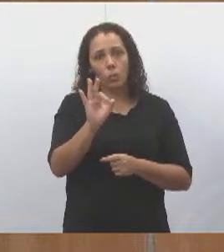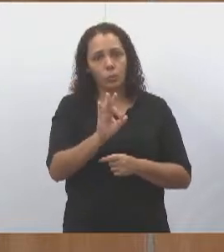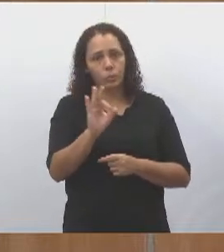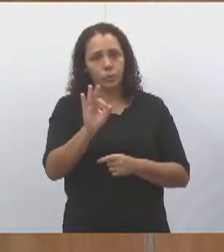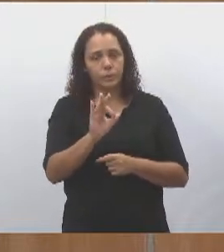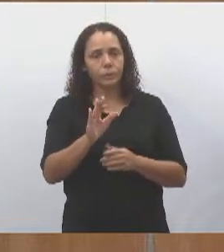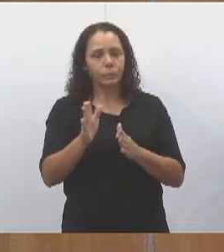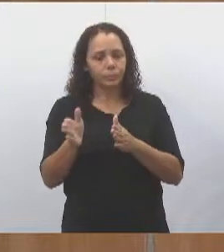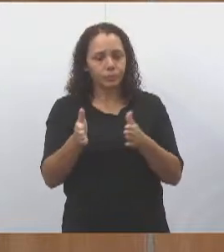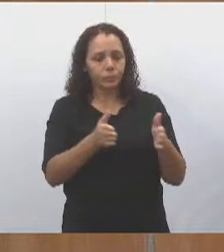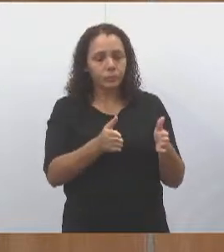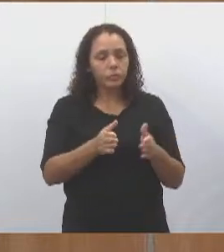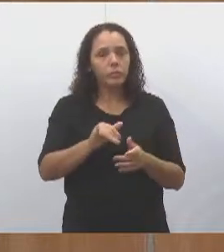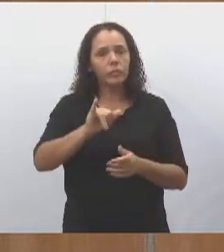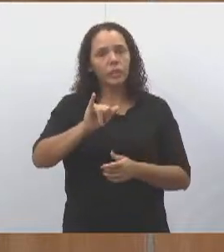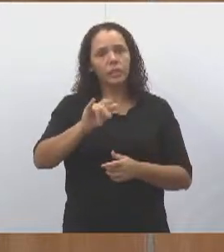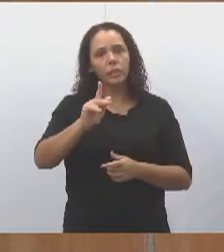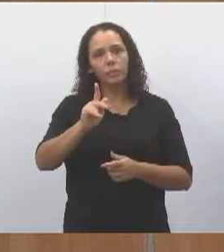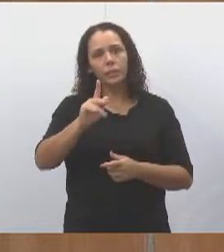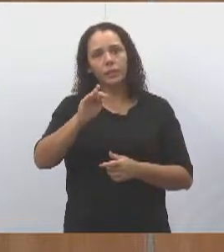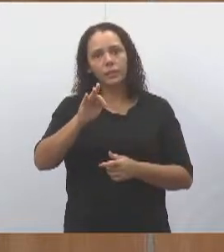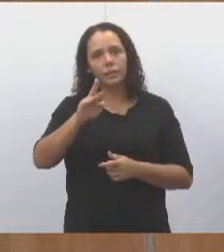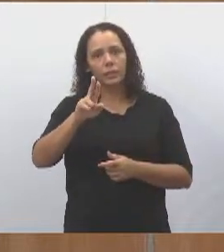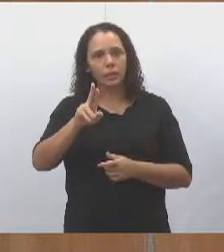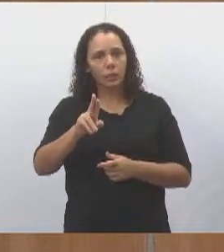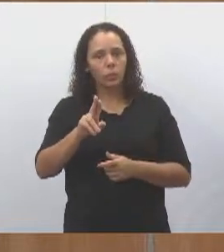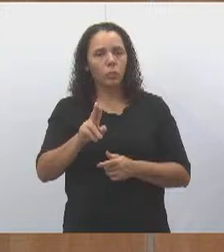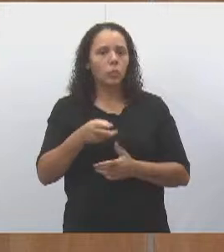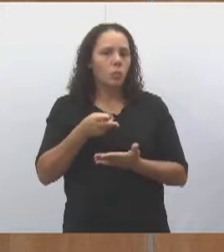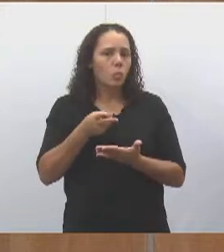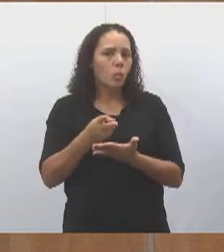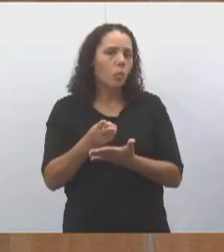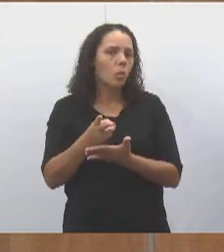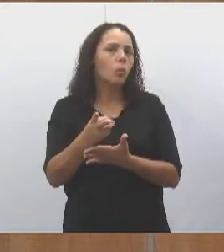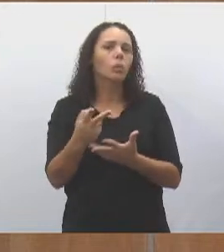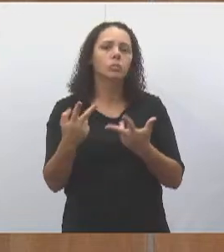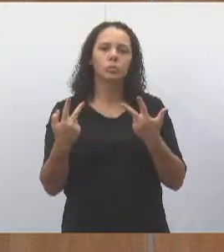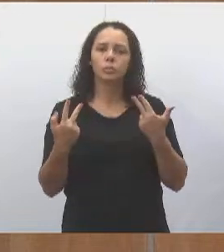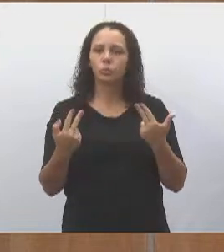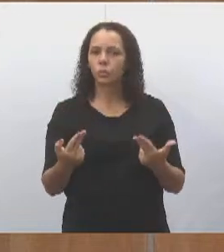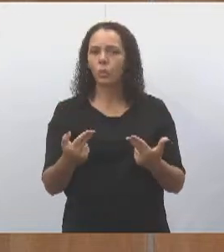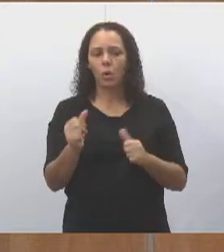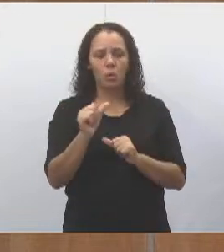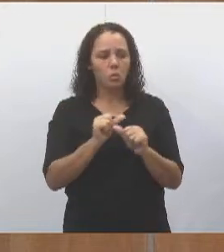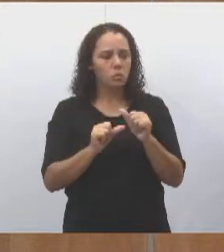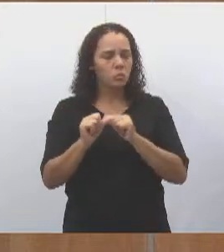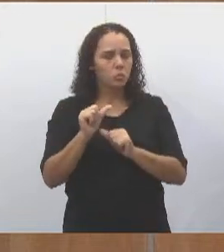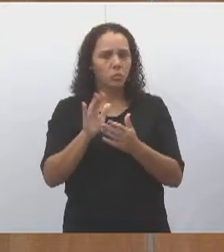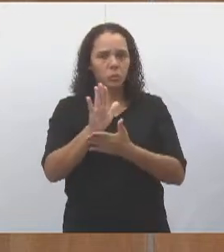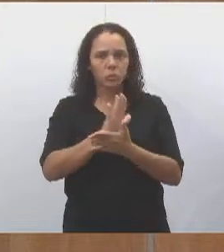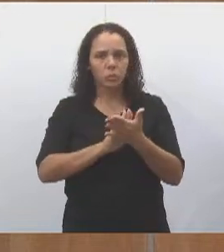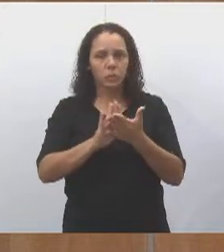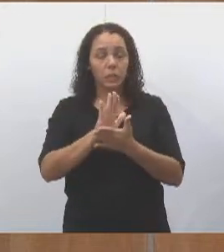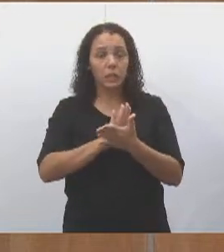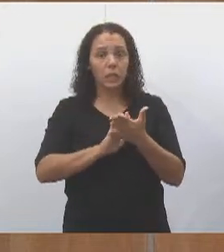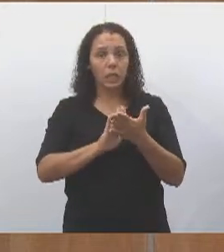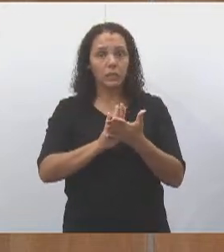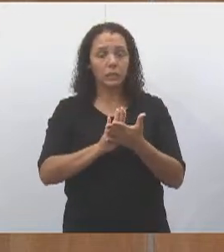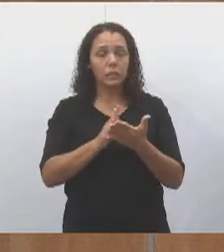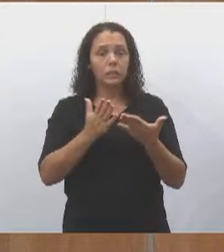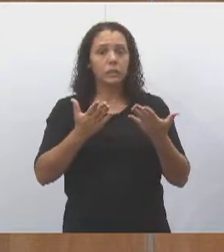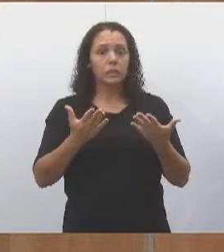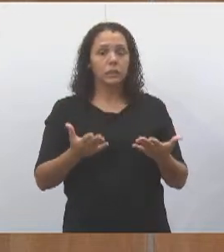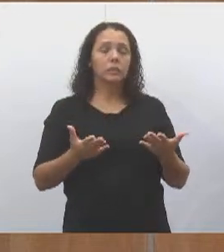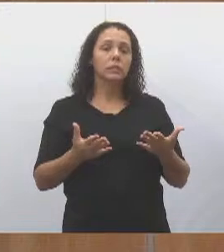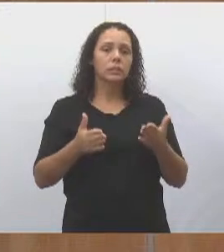relação ao IPTU, foi mantido a atual estrutura de IPTU, a gente não teve nenhuma alteração de alíquota.